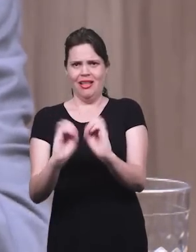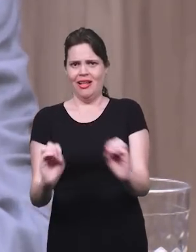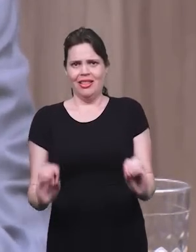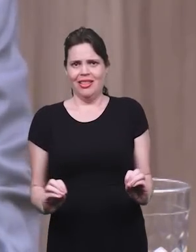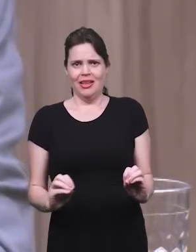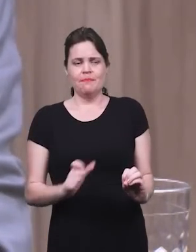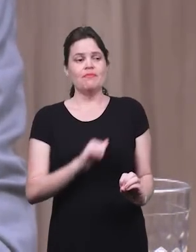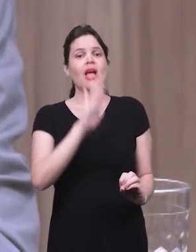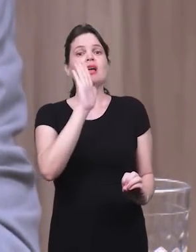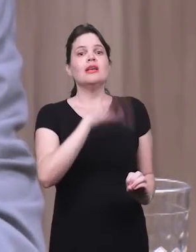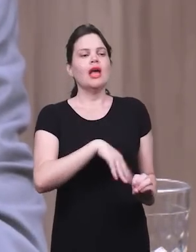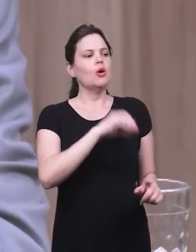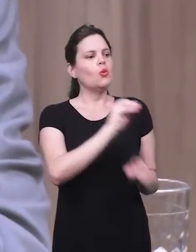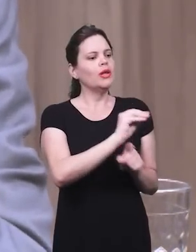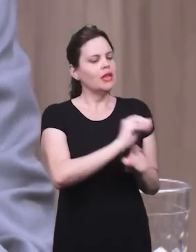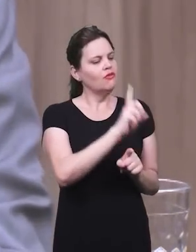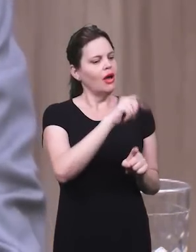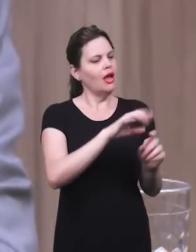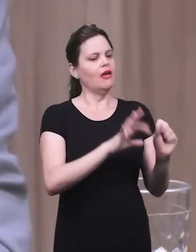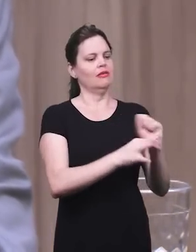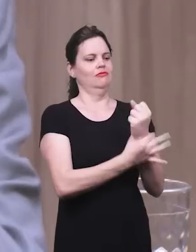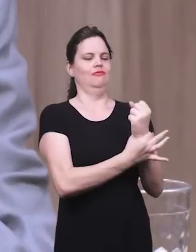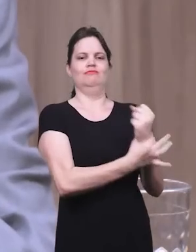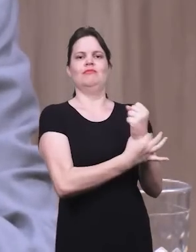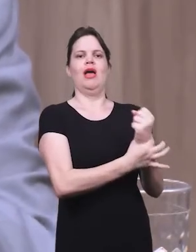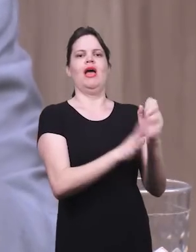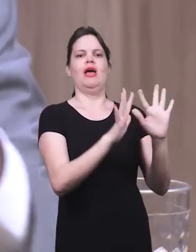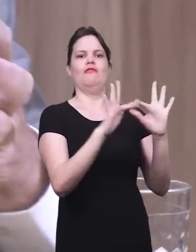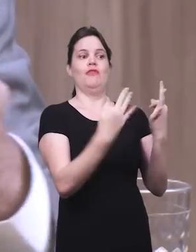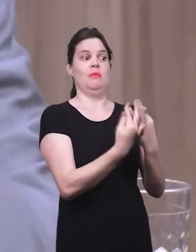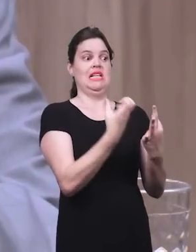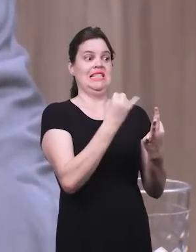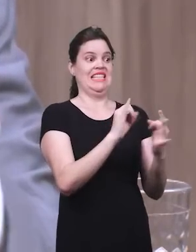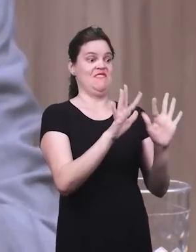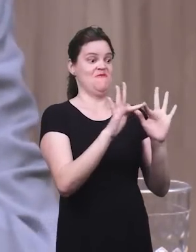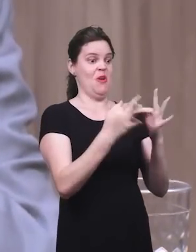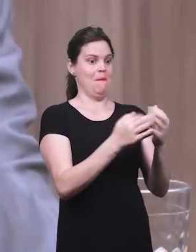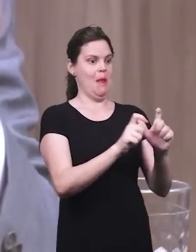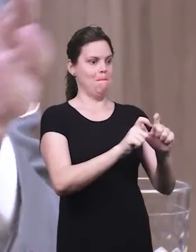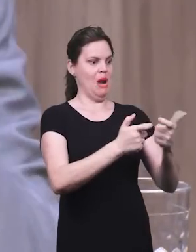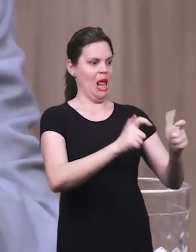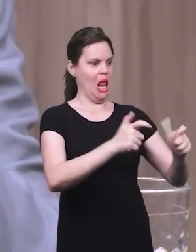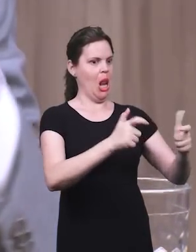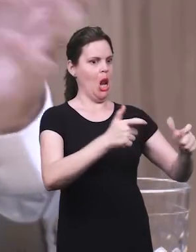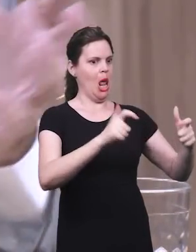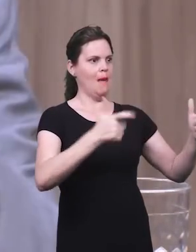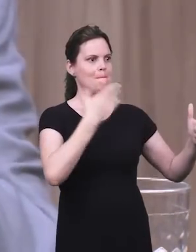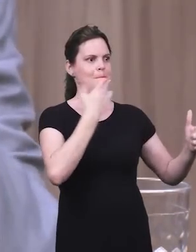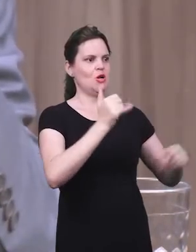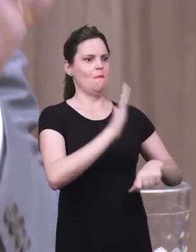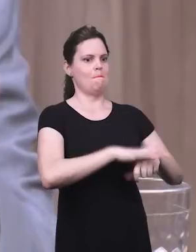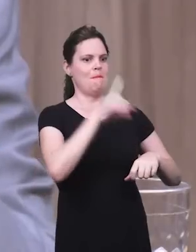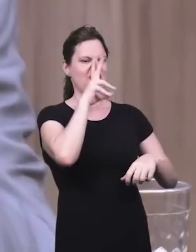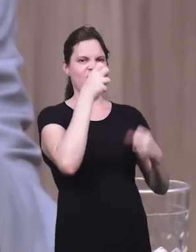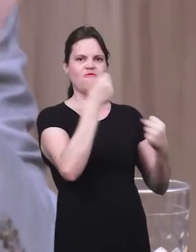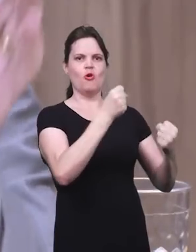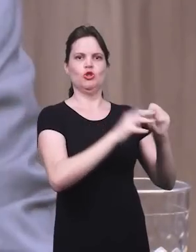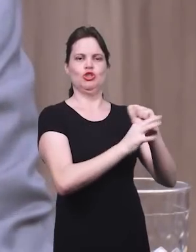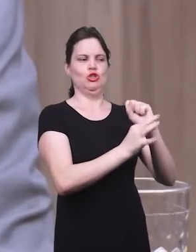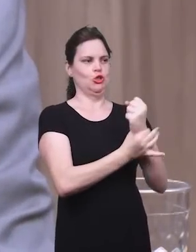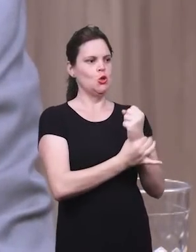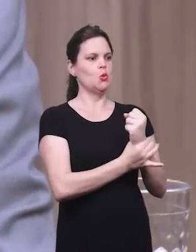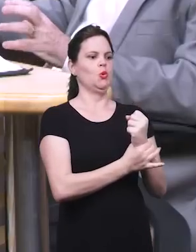disso. Quem dava proteção eram os membros da família. À medida que crescesse a família, muitas famílias se tornaram